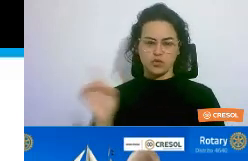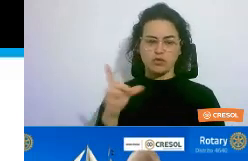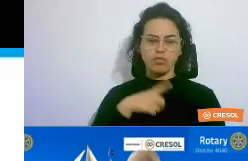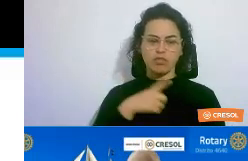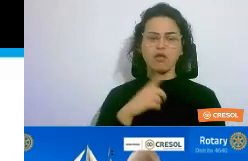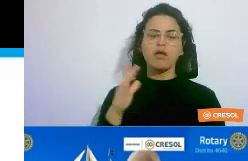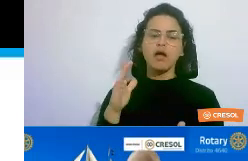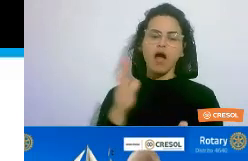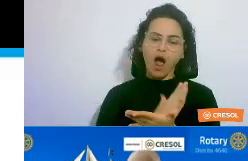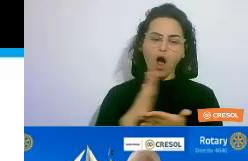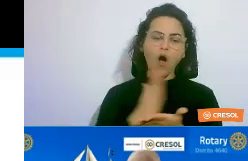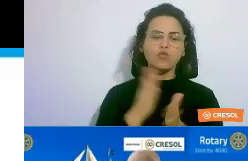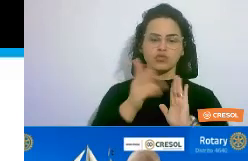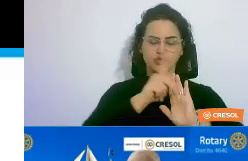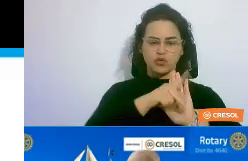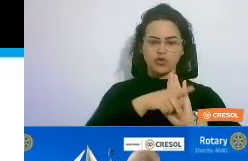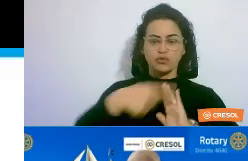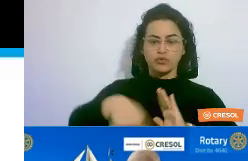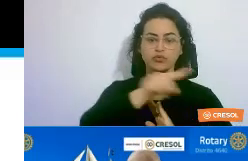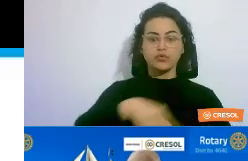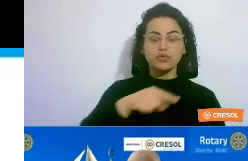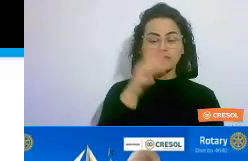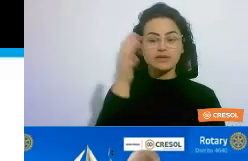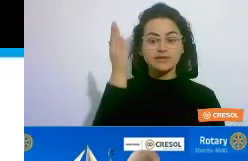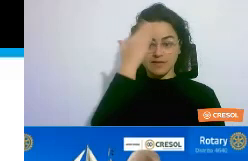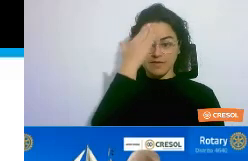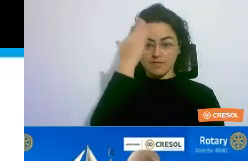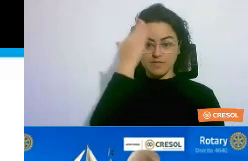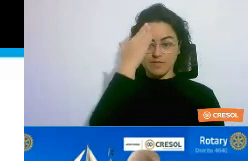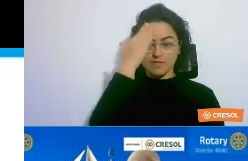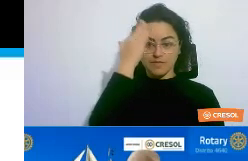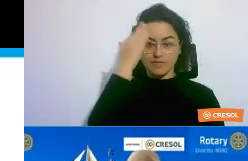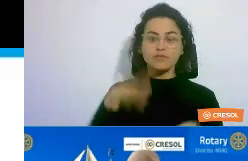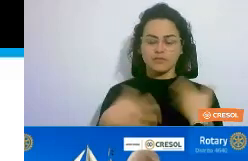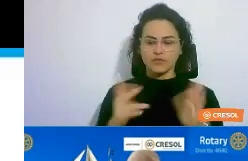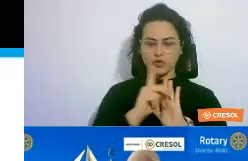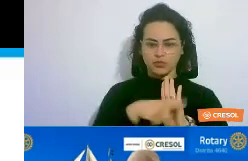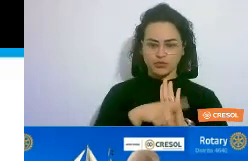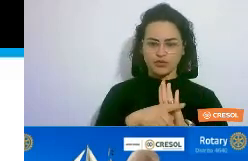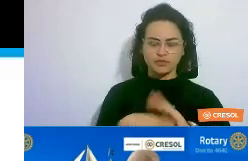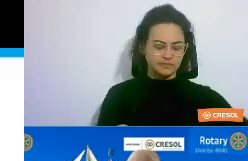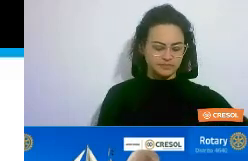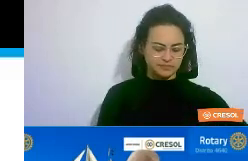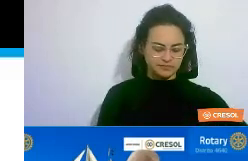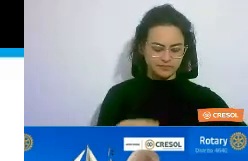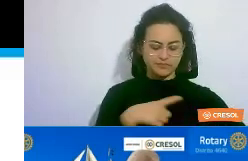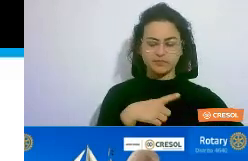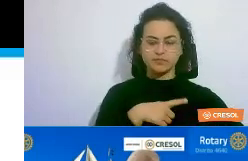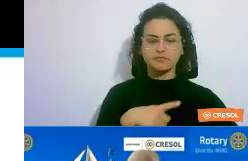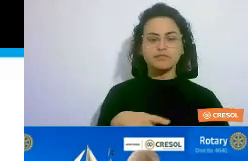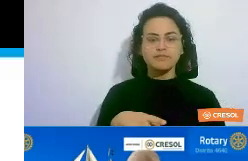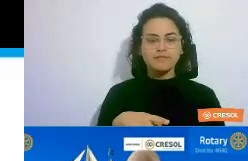para vocês terem uma noção de que tipo de projetos são esses. Então, foram feitos esse aqui, por exemplo, de maquinários